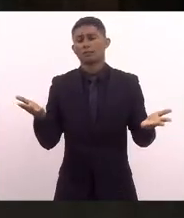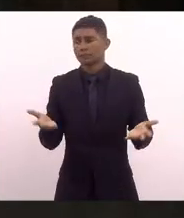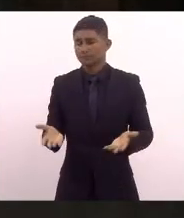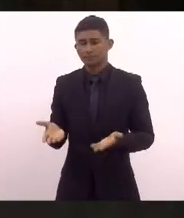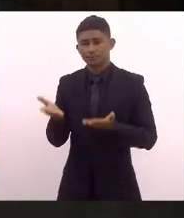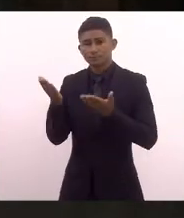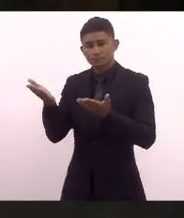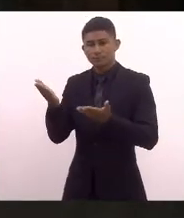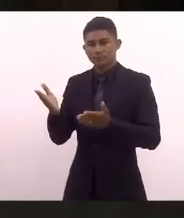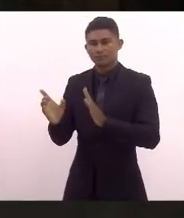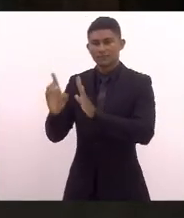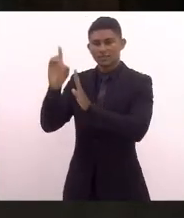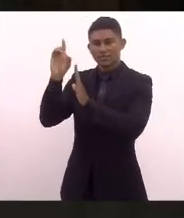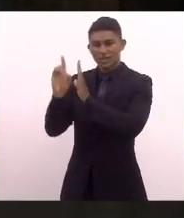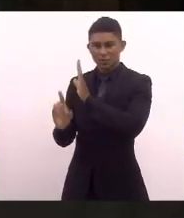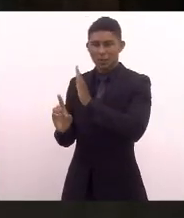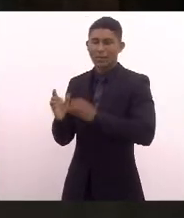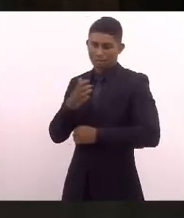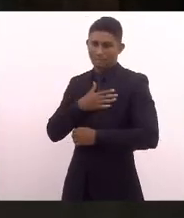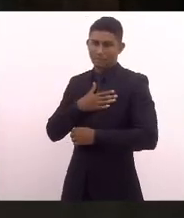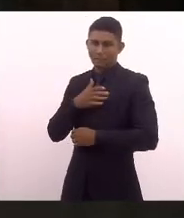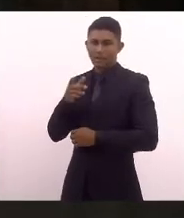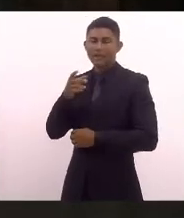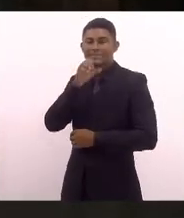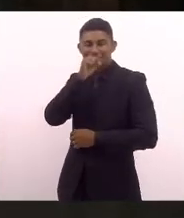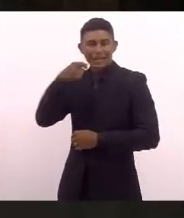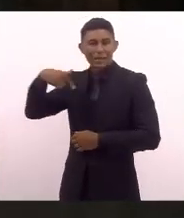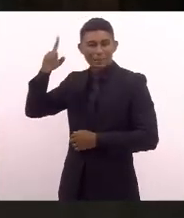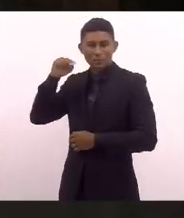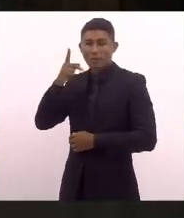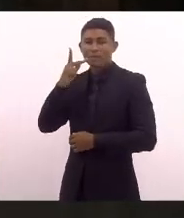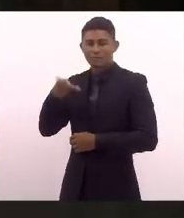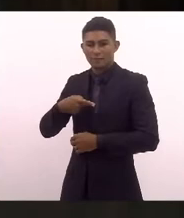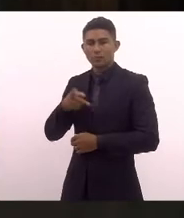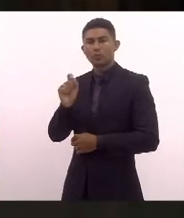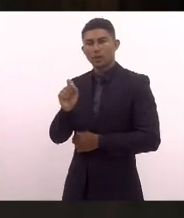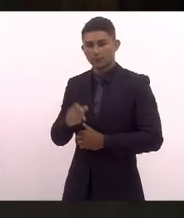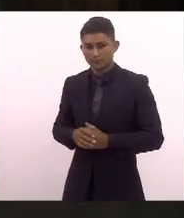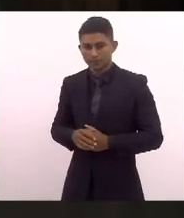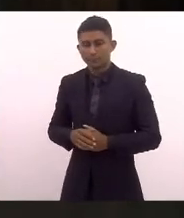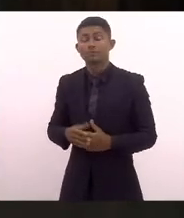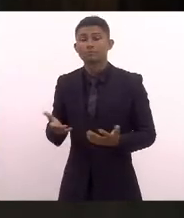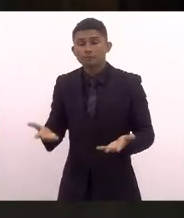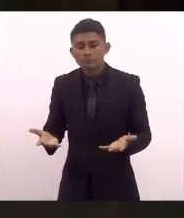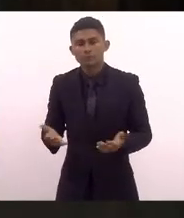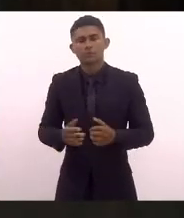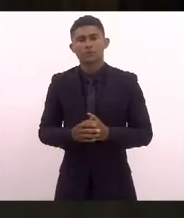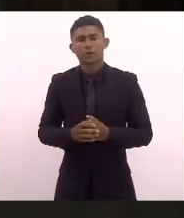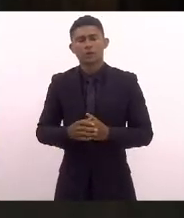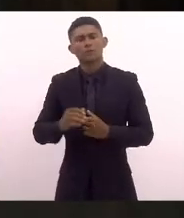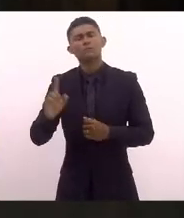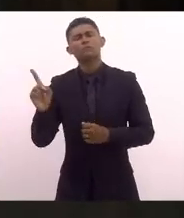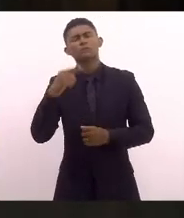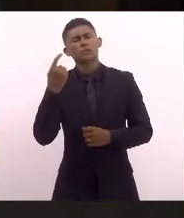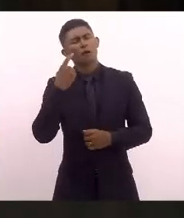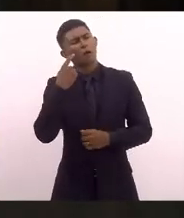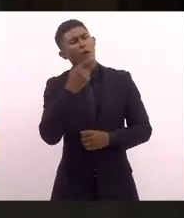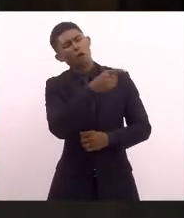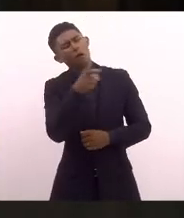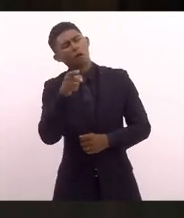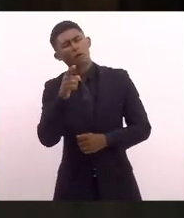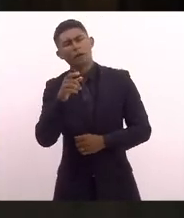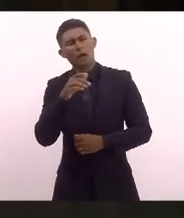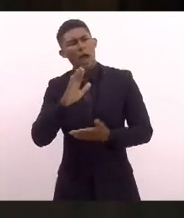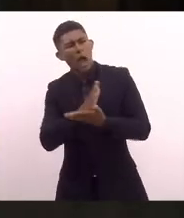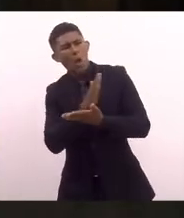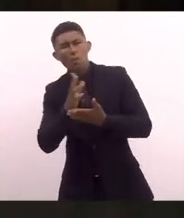uma diretora minha, que ela me falou isso sábado, que, quando a gente ouve determinados discursos